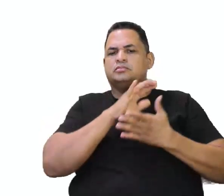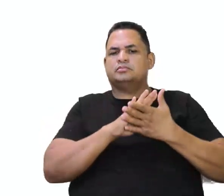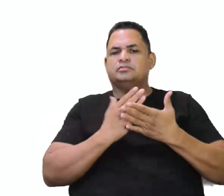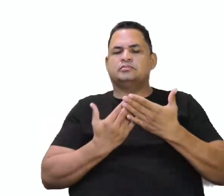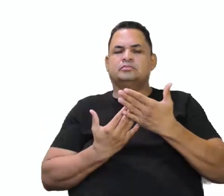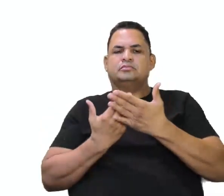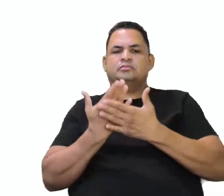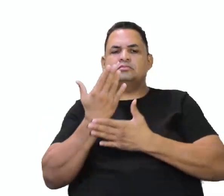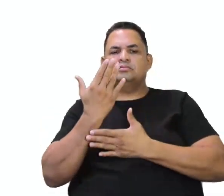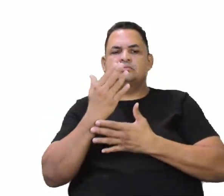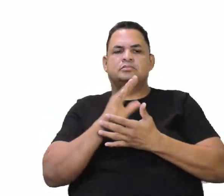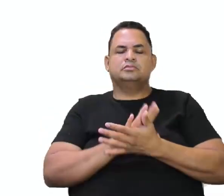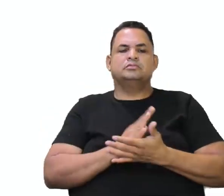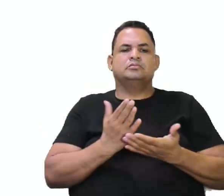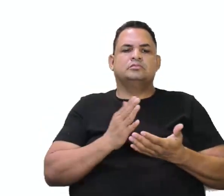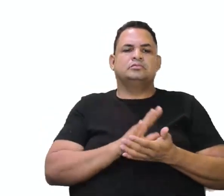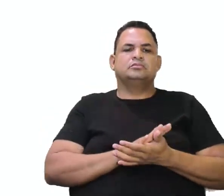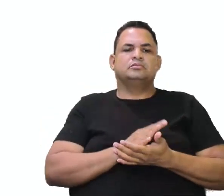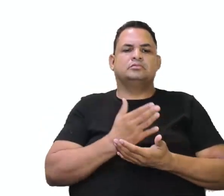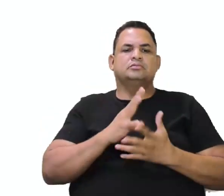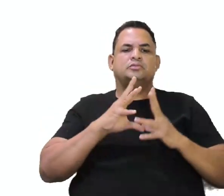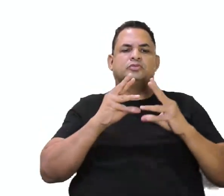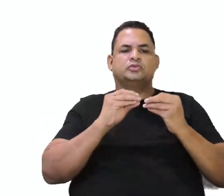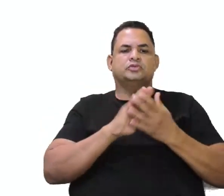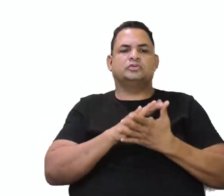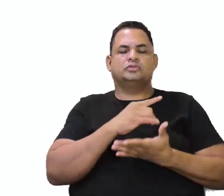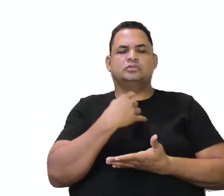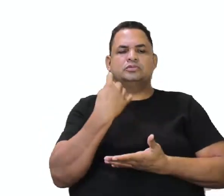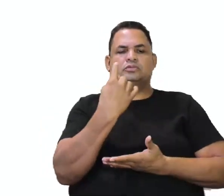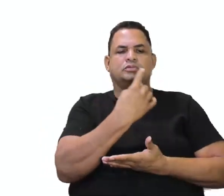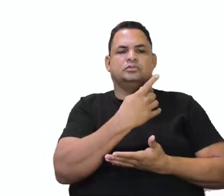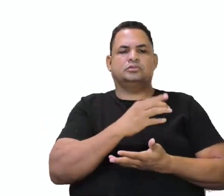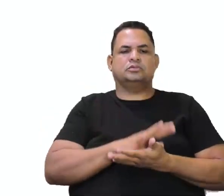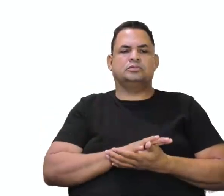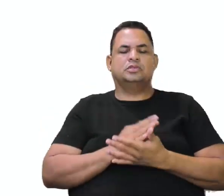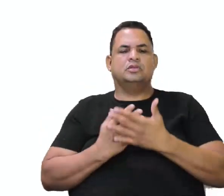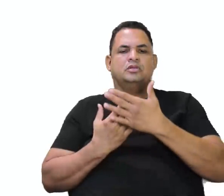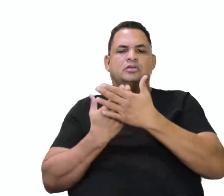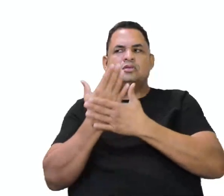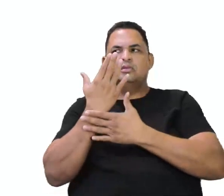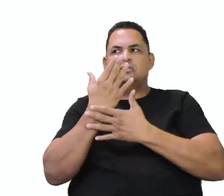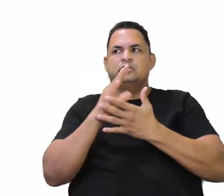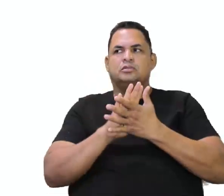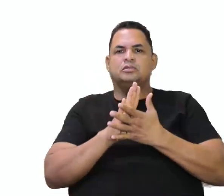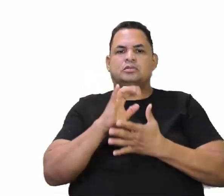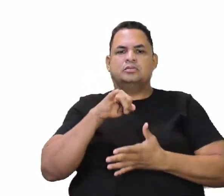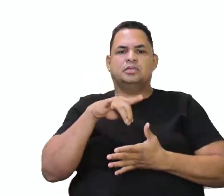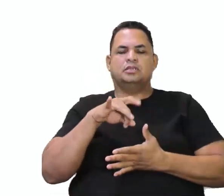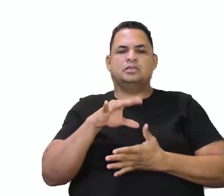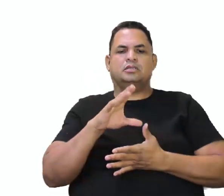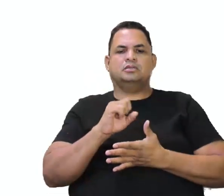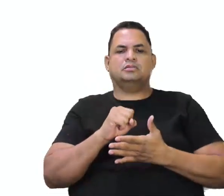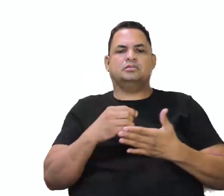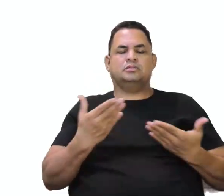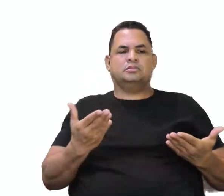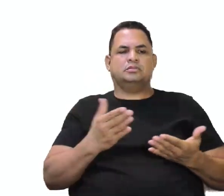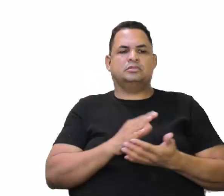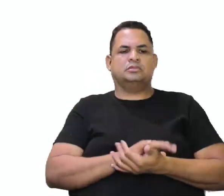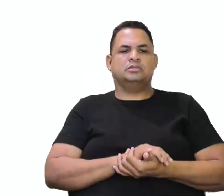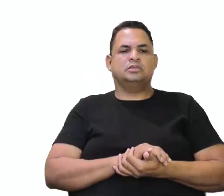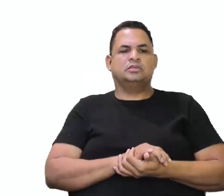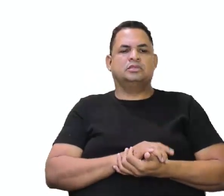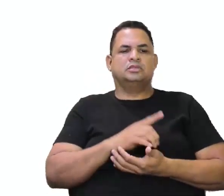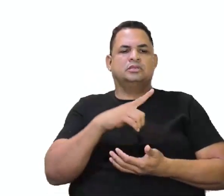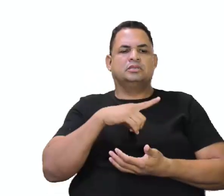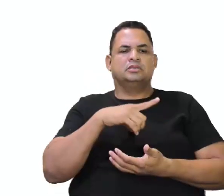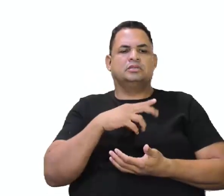Os gasezinhos liberados pelos animais. Todo mundo libera gases, né? E nesses gases você tem aí o metano, tá? Aí você